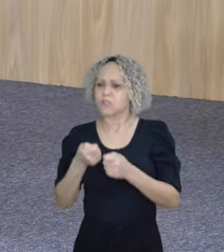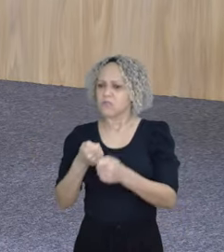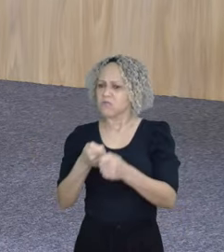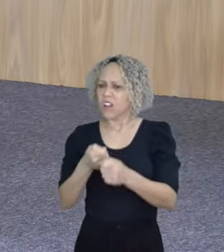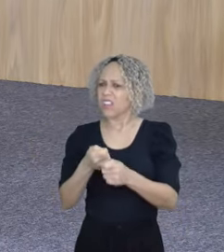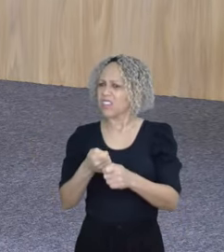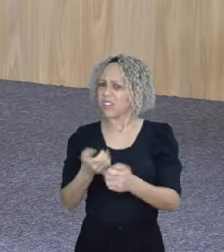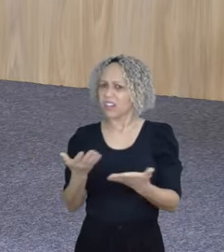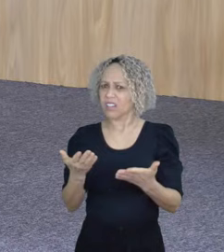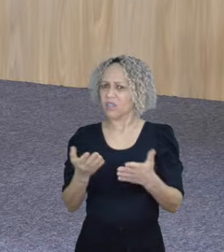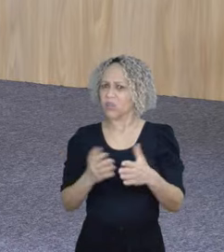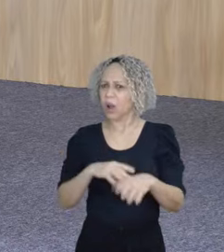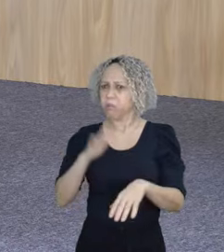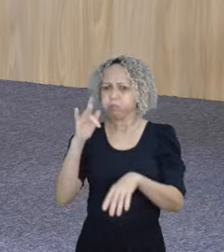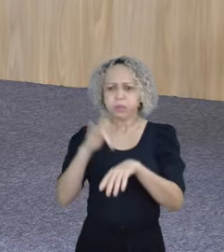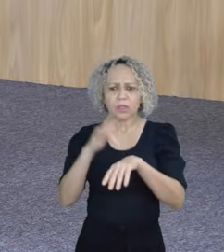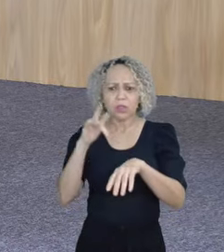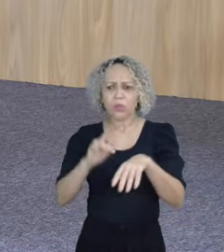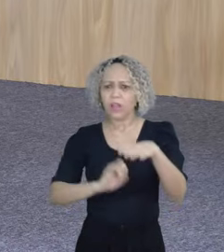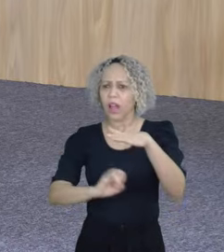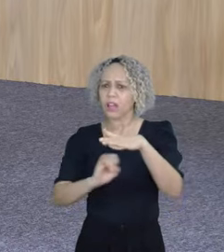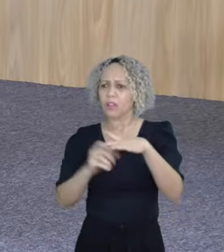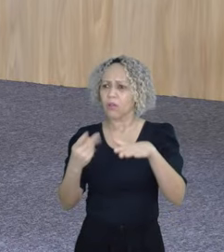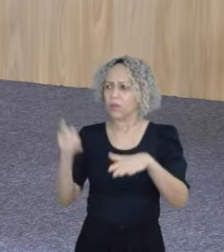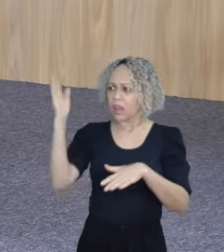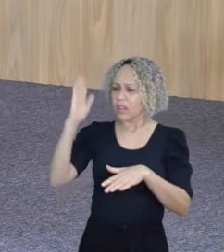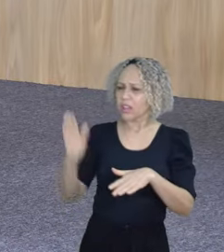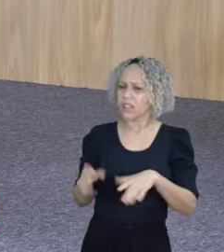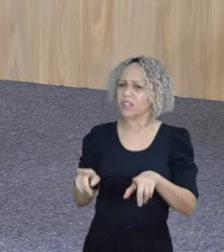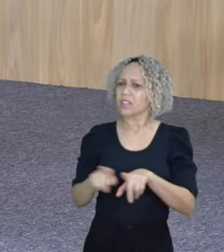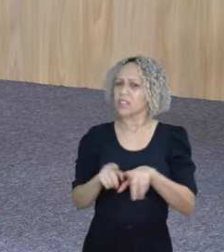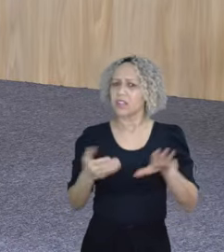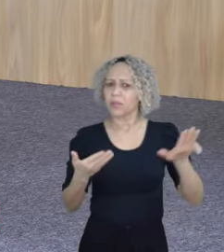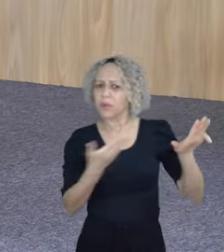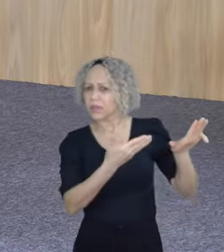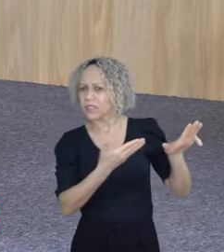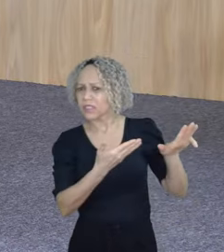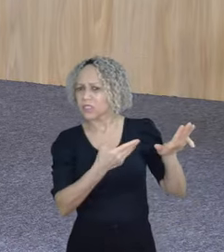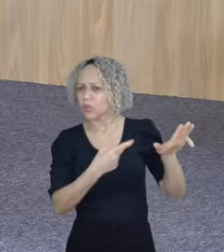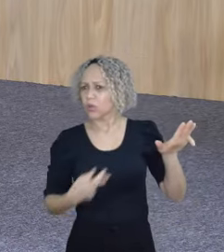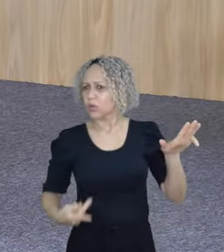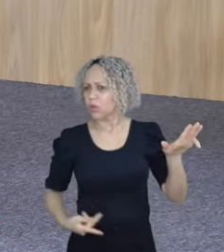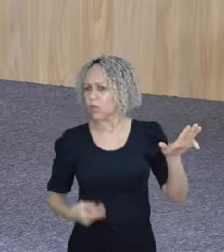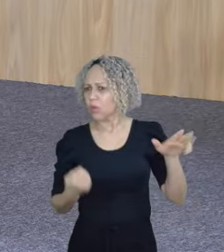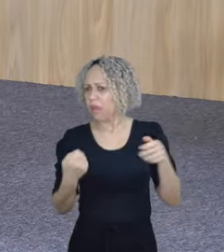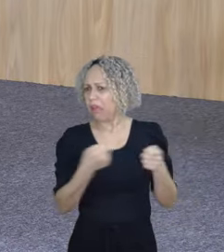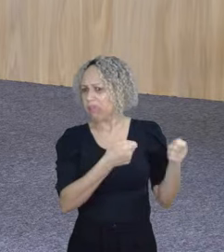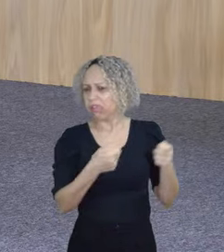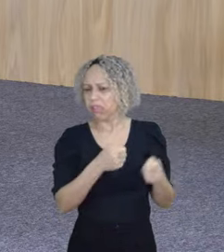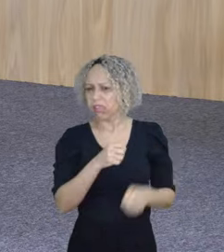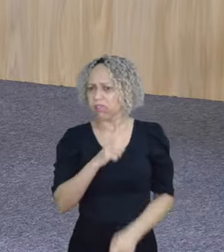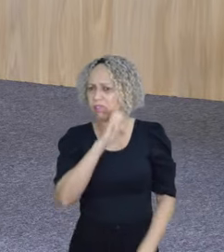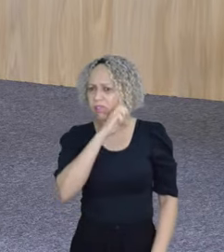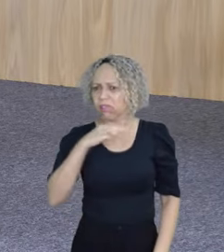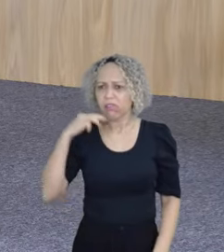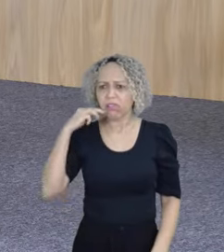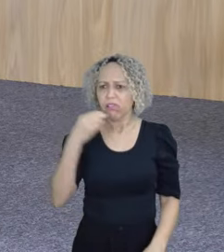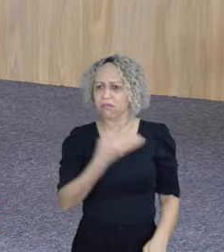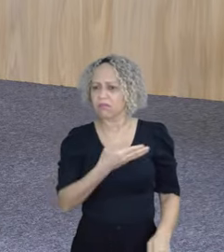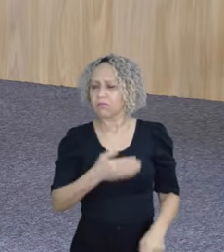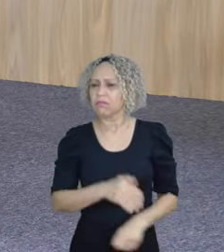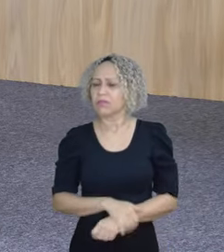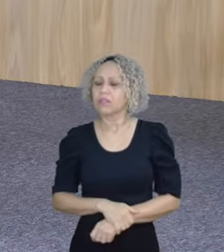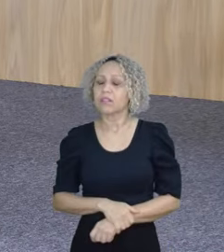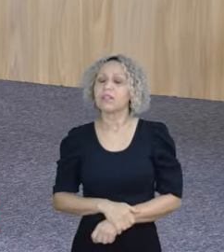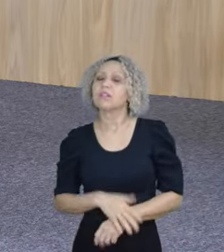instituições brasileiras, agora o alvo é o presidente Lula. O que está por trás dessa estratégia e quais os riscos desses ataques